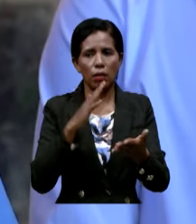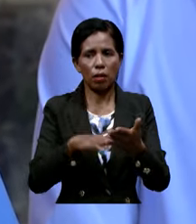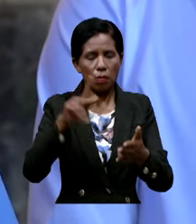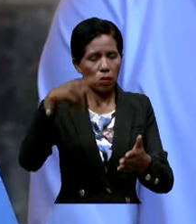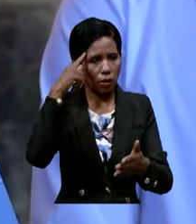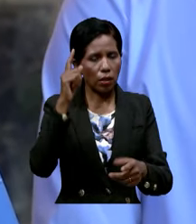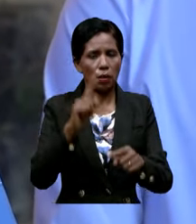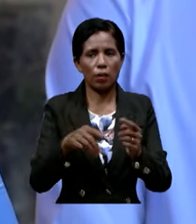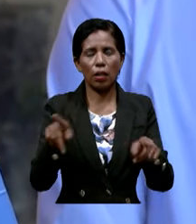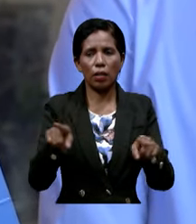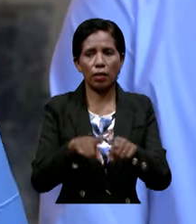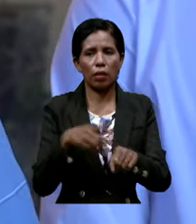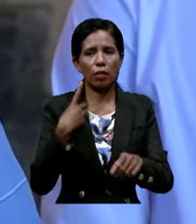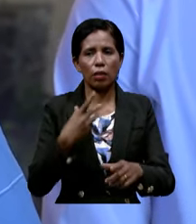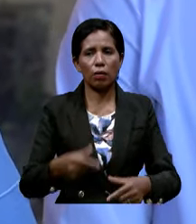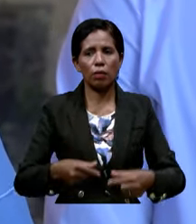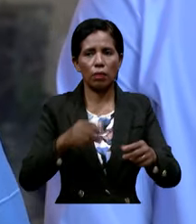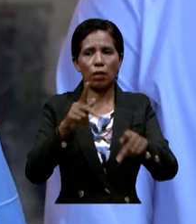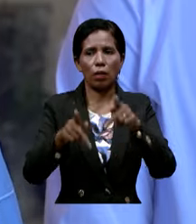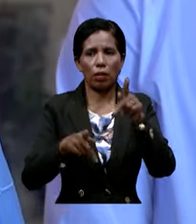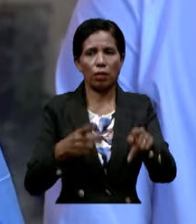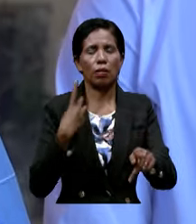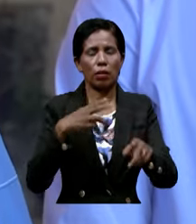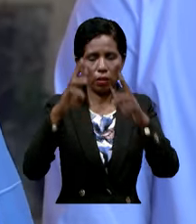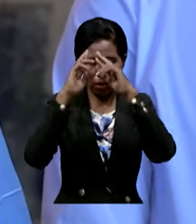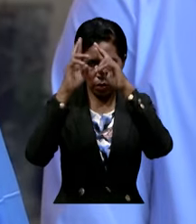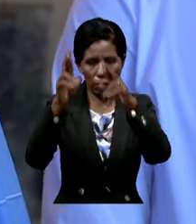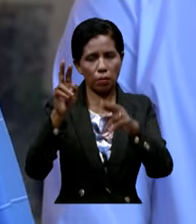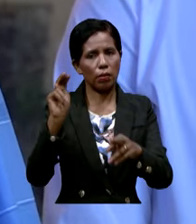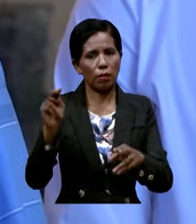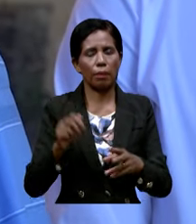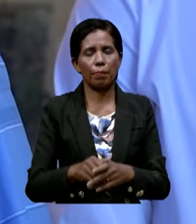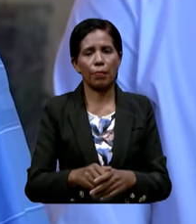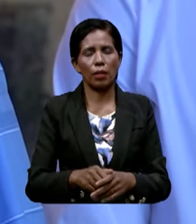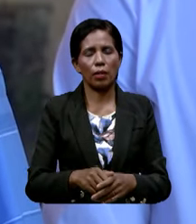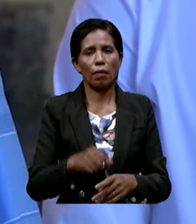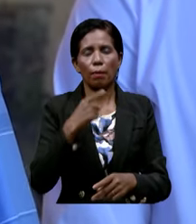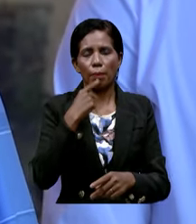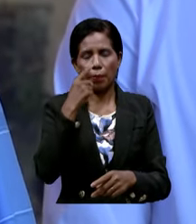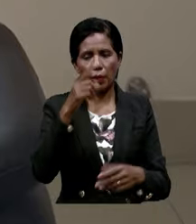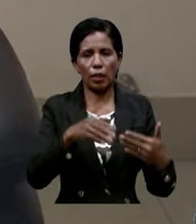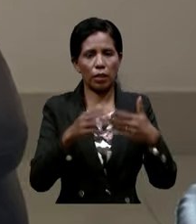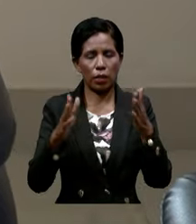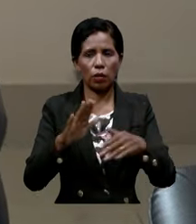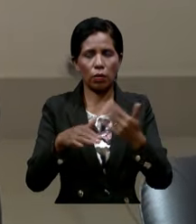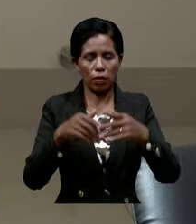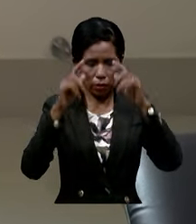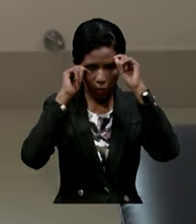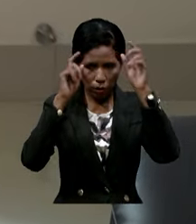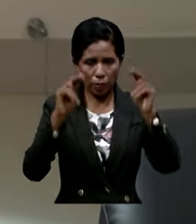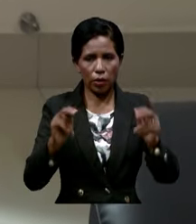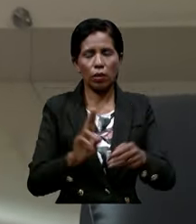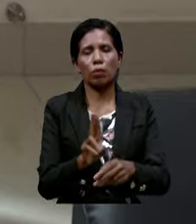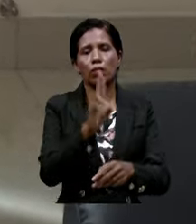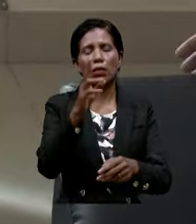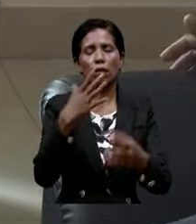sini, politik nih kita fokus pobo mau juga, kita tinggal respect apa ini. Neymori sublinha, liderança Ruto e Timor-Leste precisa unidade e dan